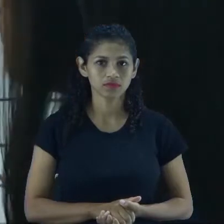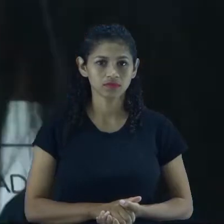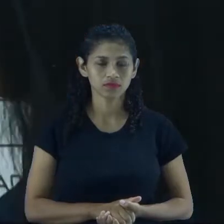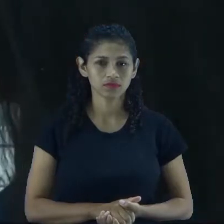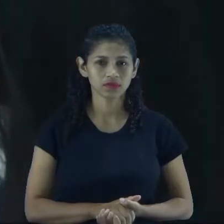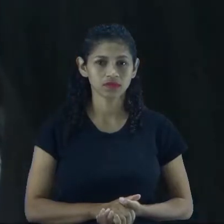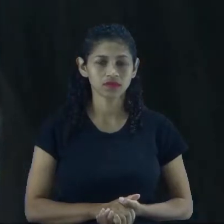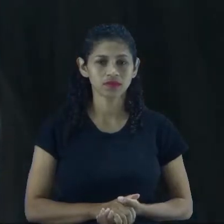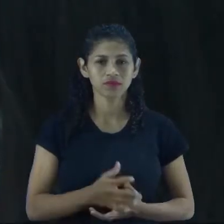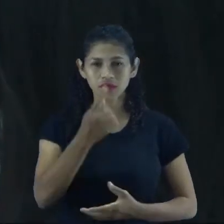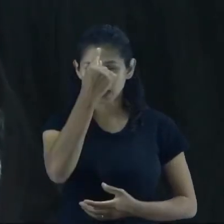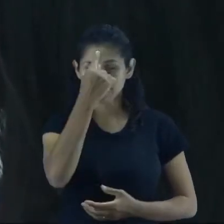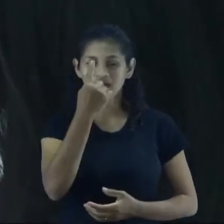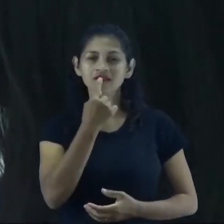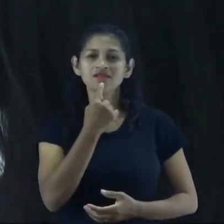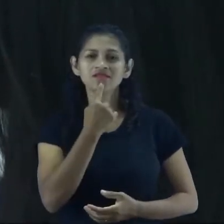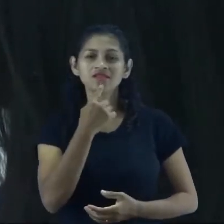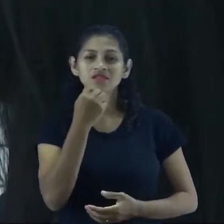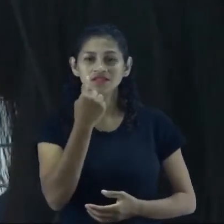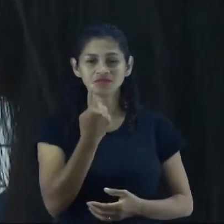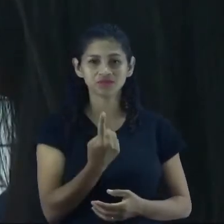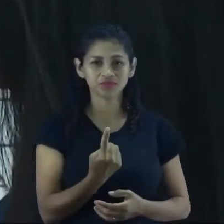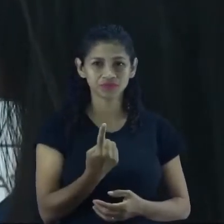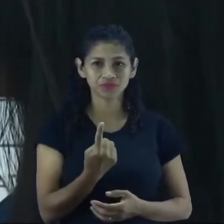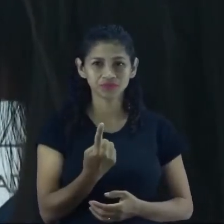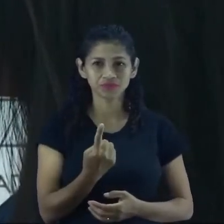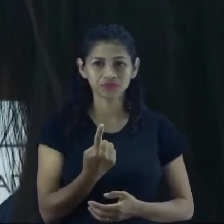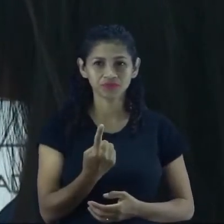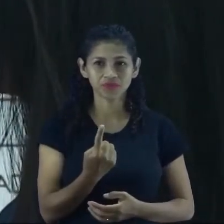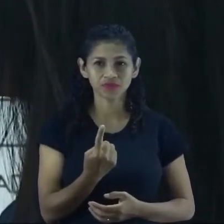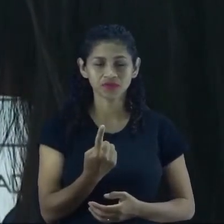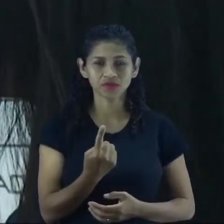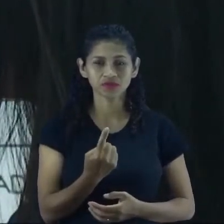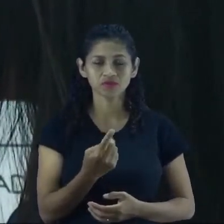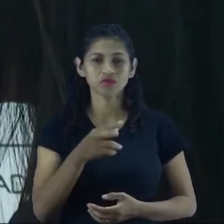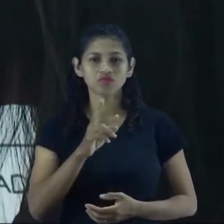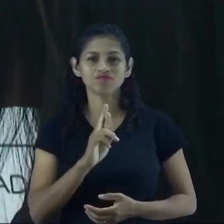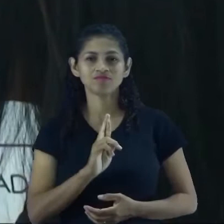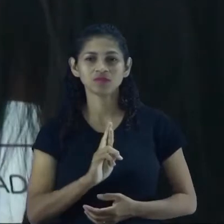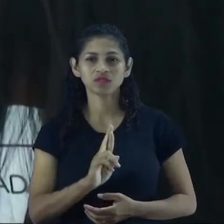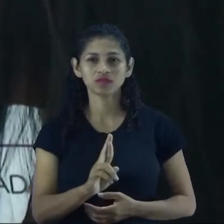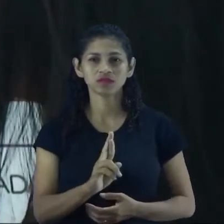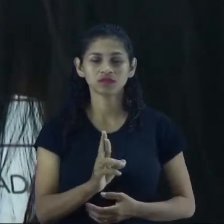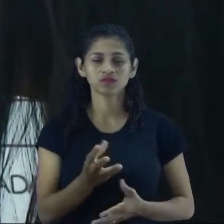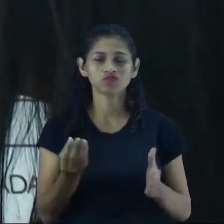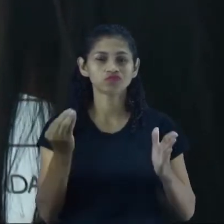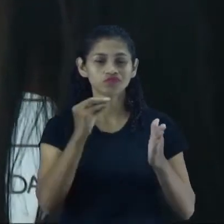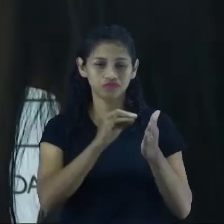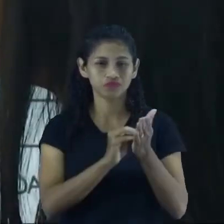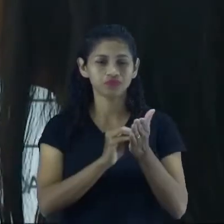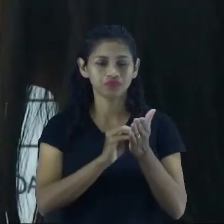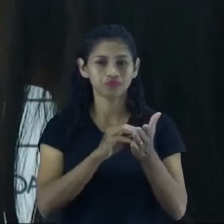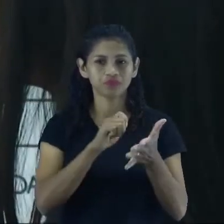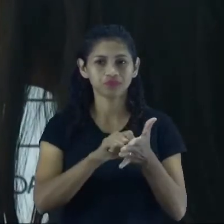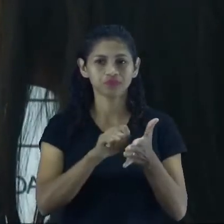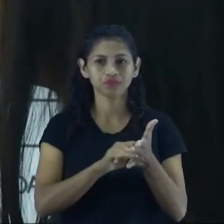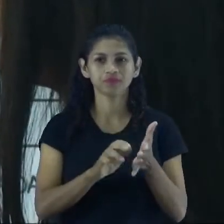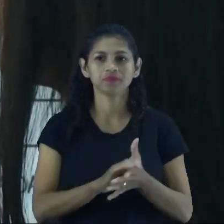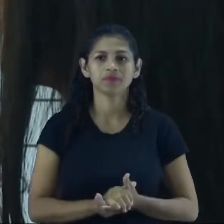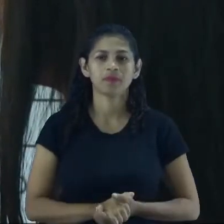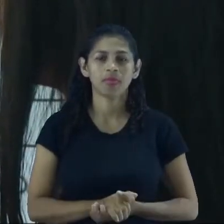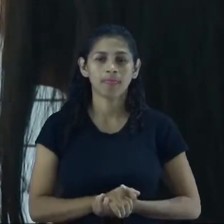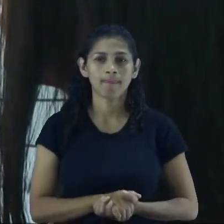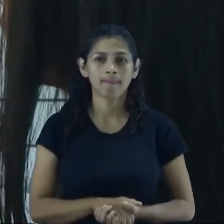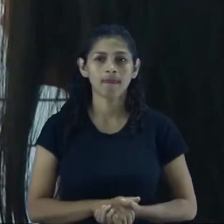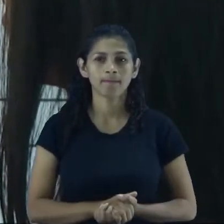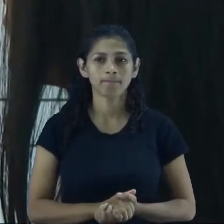A imagem número 1, né? Então, vamos colocar aqui a resposta. A imagem